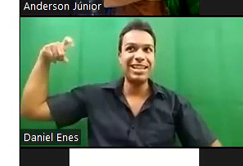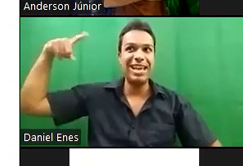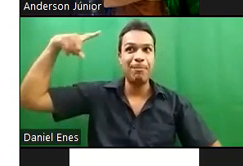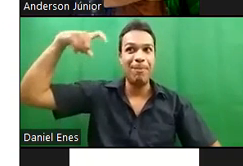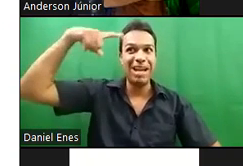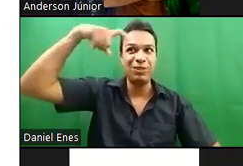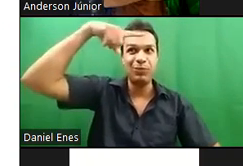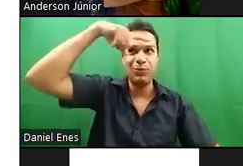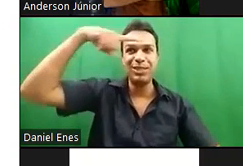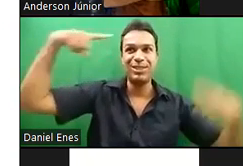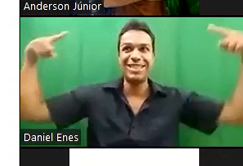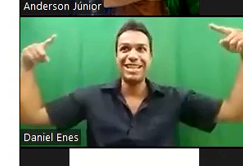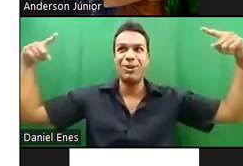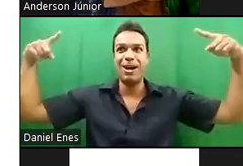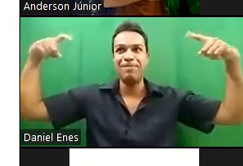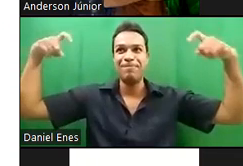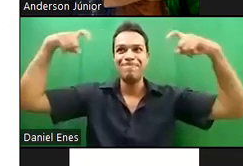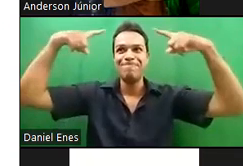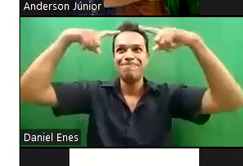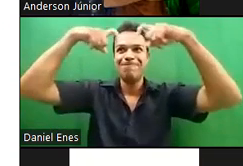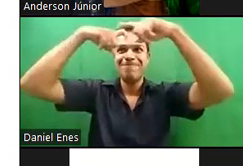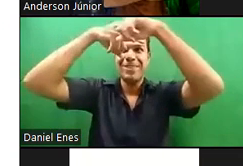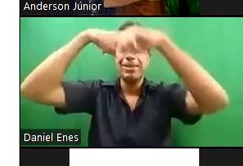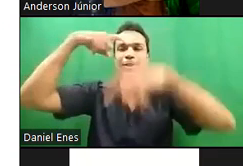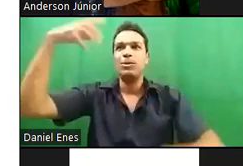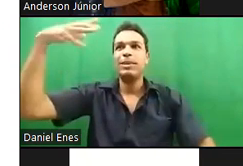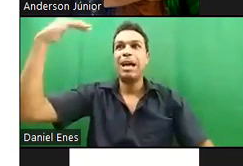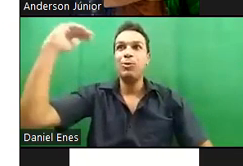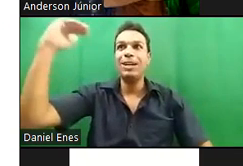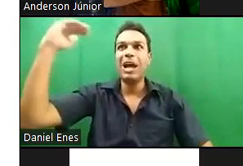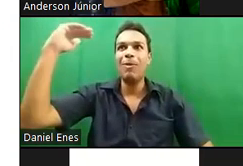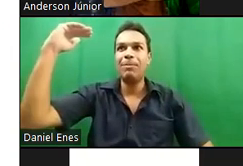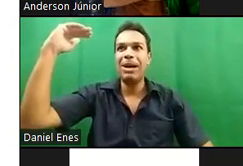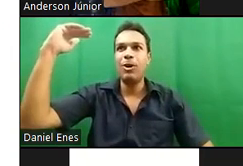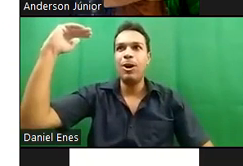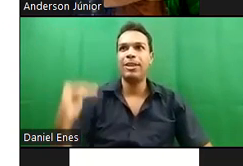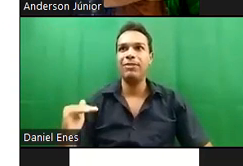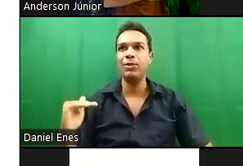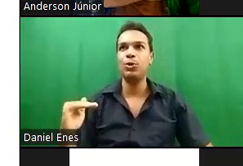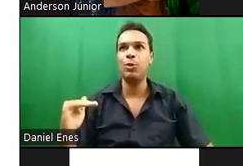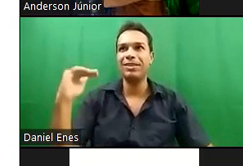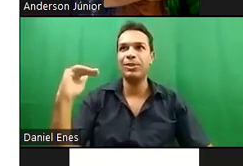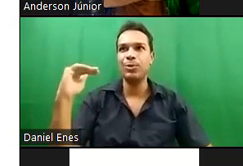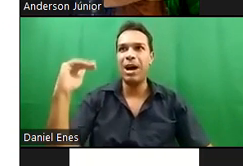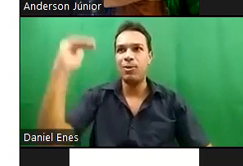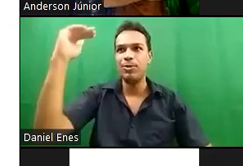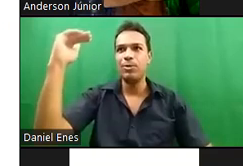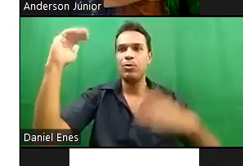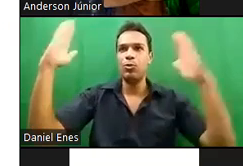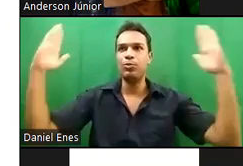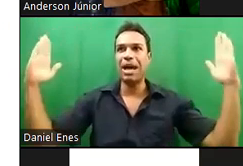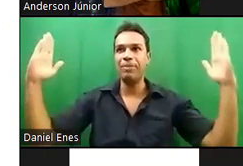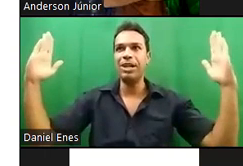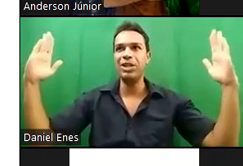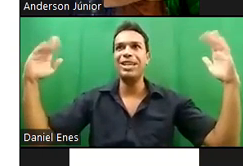esse aqui é mais difícil, isso aqui, ó, tá num grau ainda maior. Tá vendo que eu estou aumentando o grau?